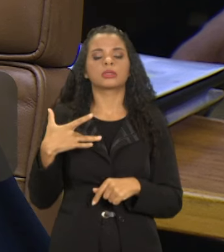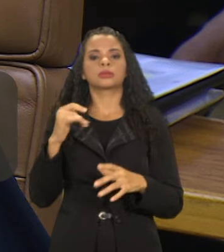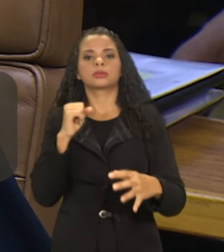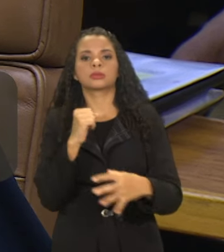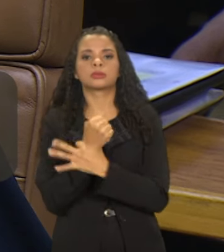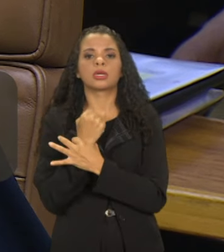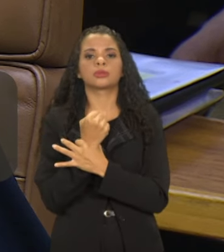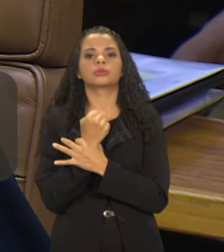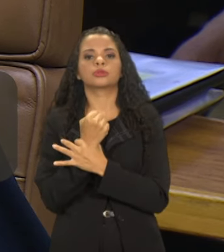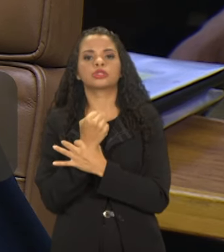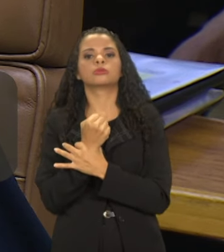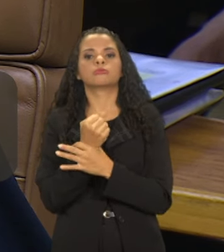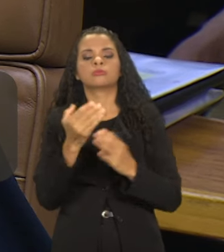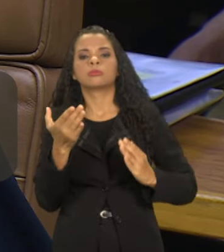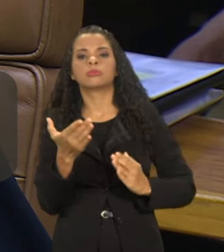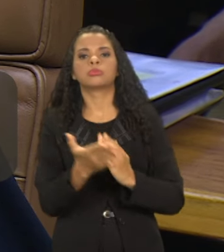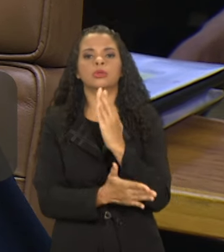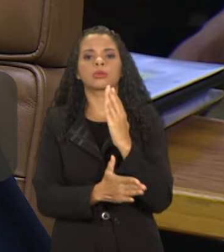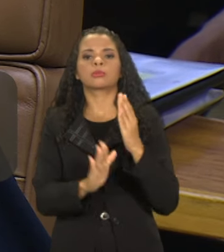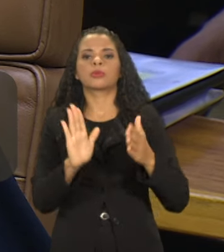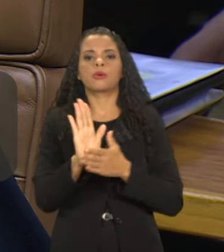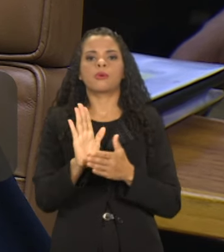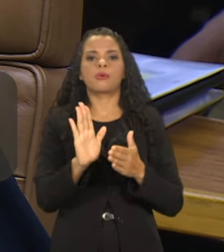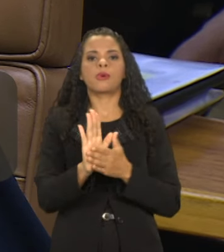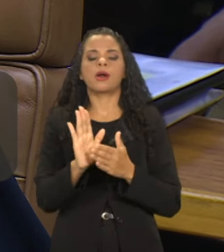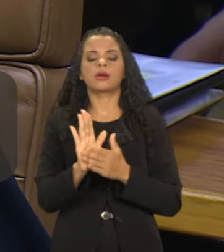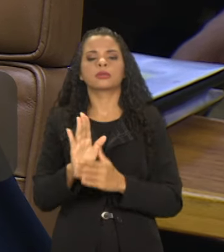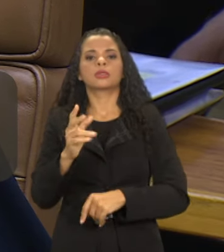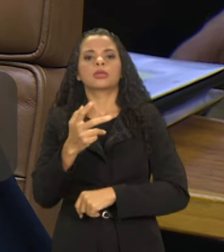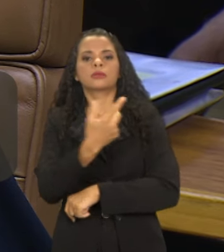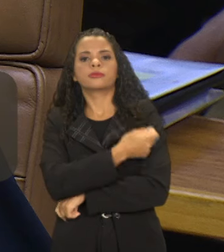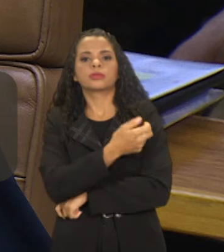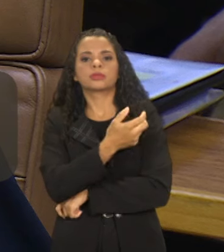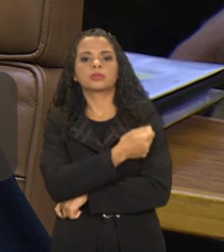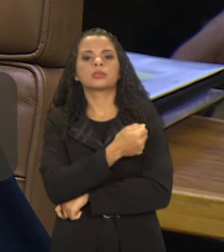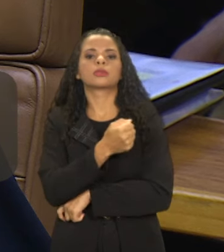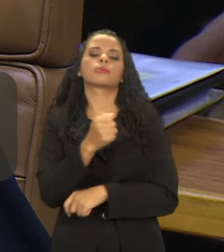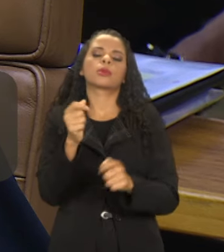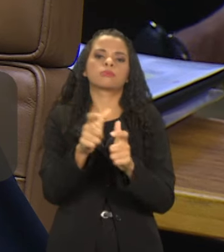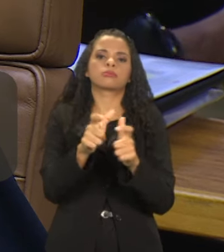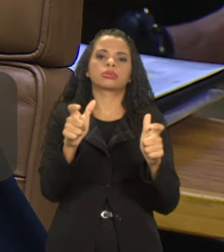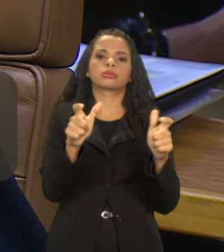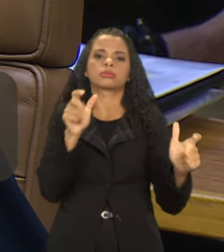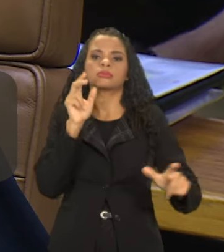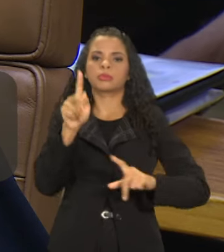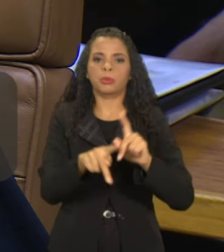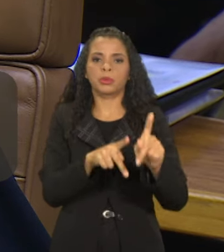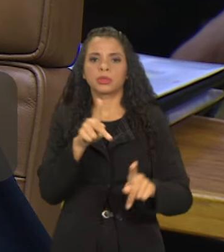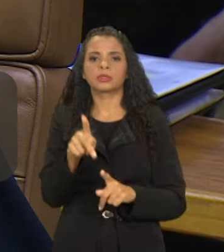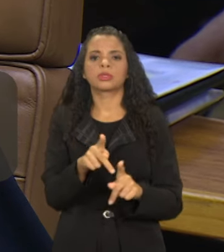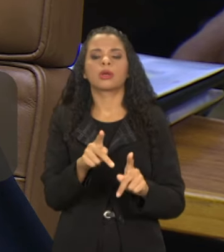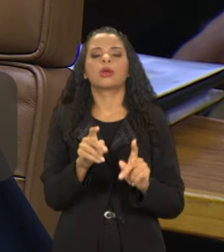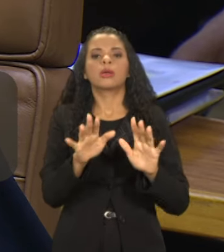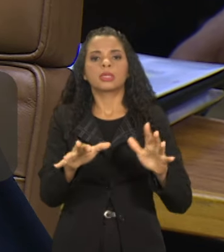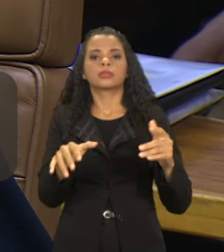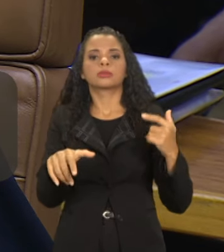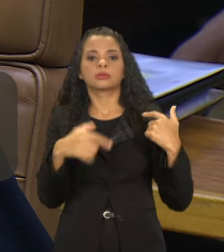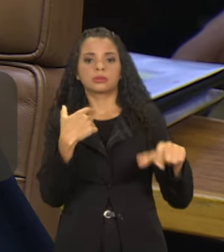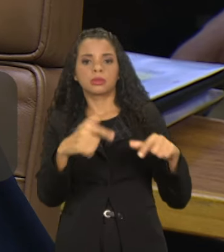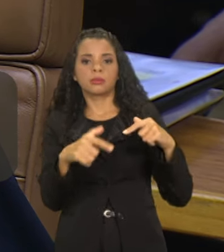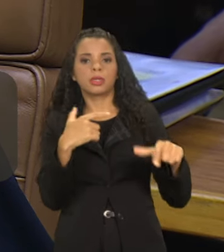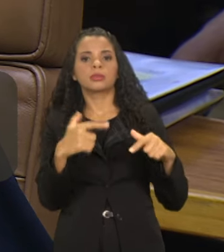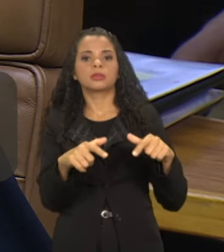normativo para obrigar a vacinação para grande parte da força de trabalho do país. Tal determinação que os empregados deveriam aplicar se